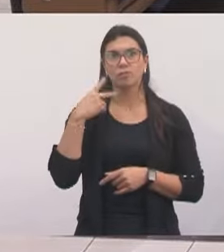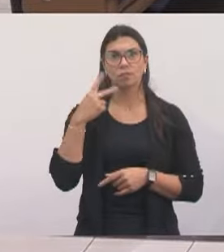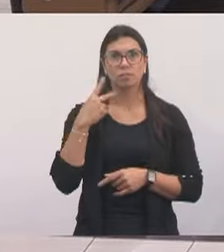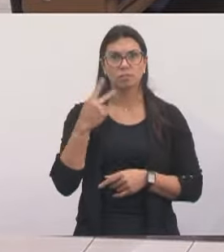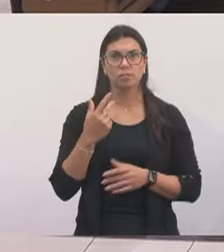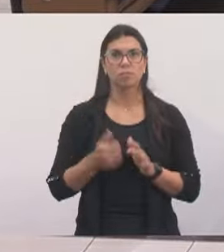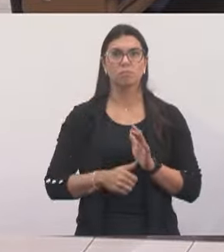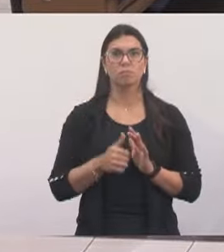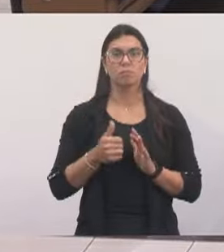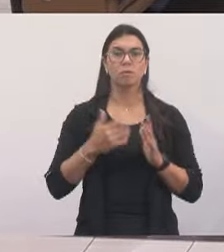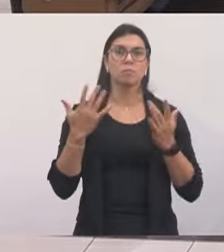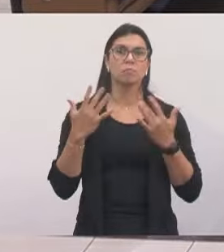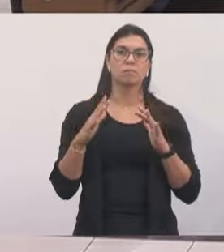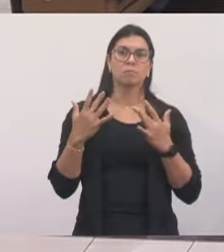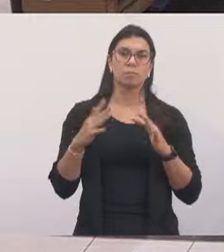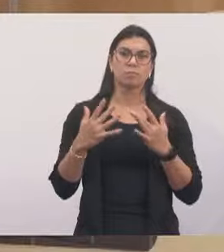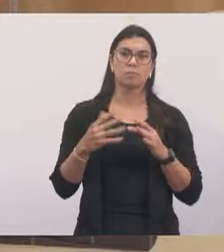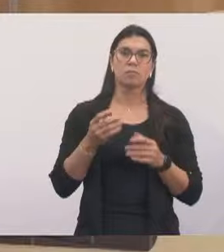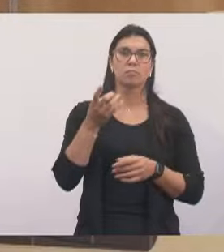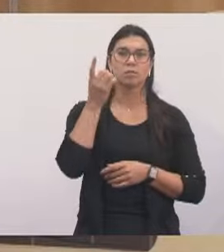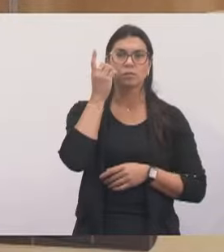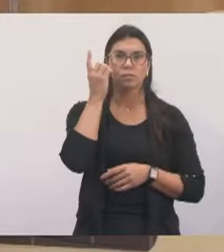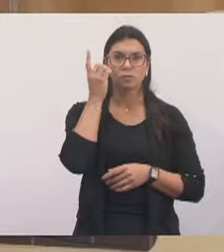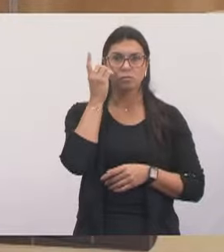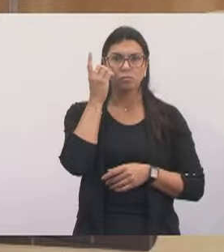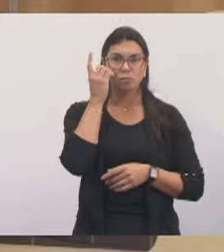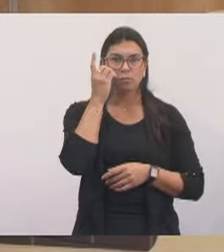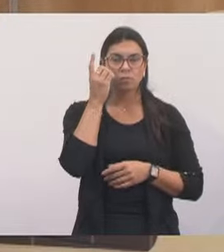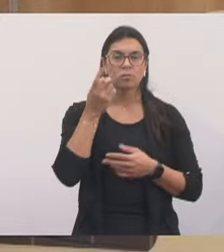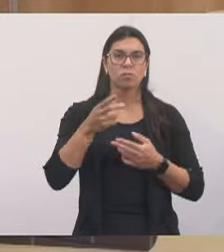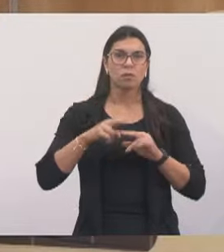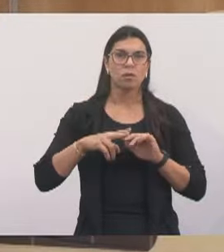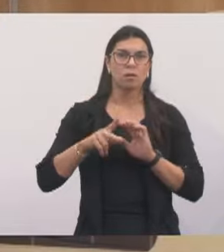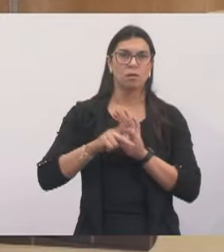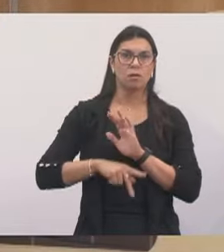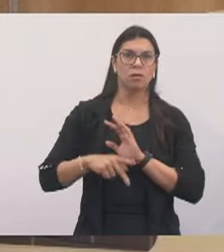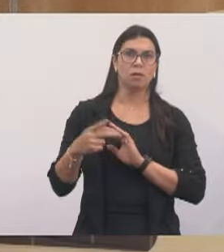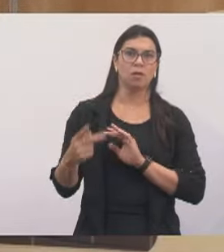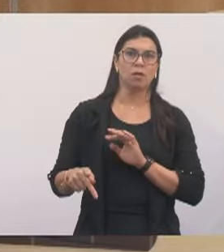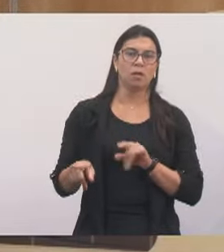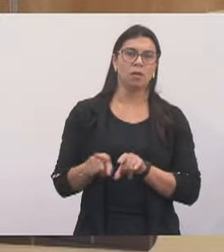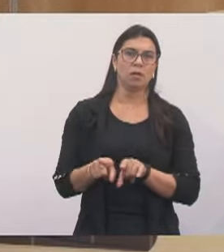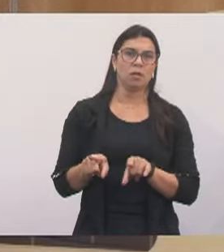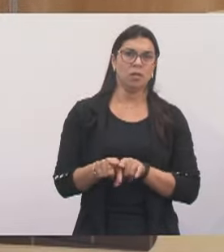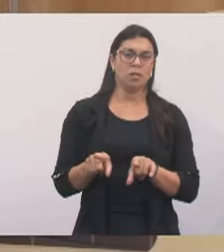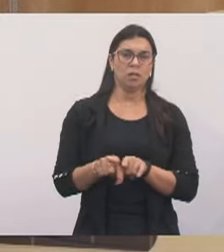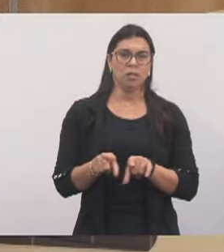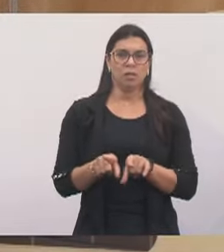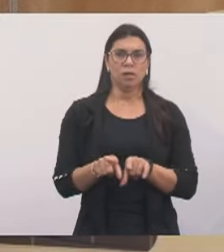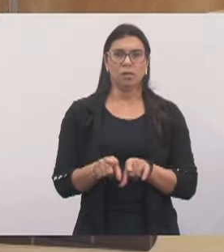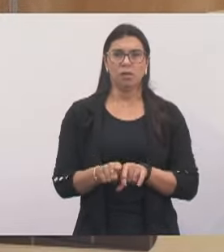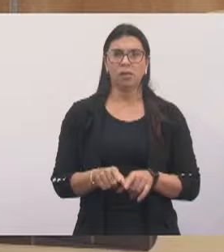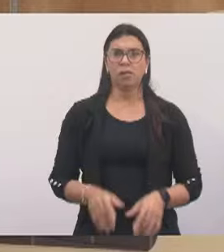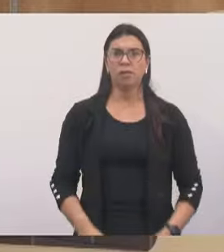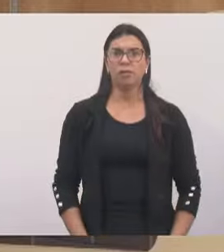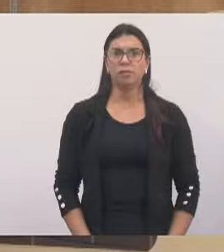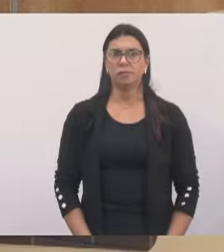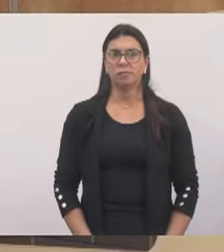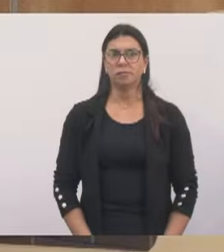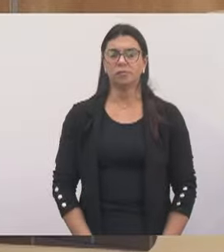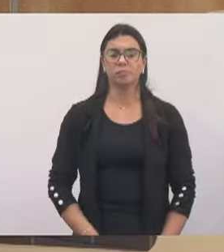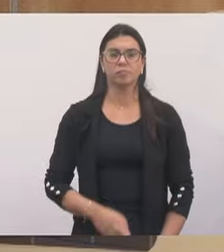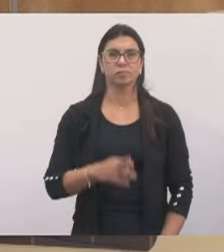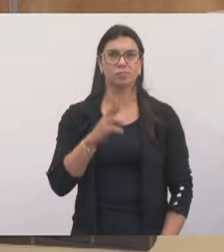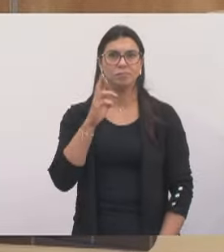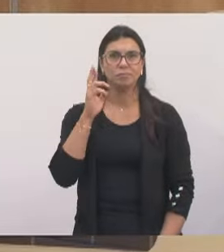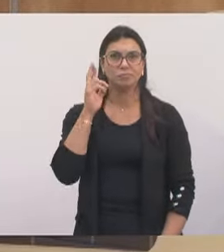Primeiro, parabenizando o Dude, também endossando aí as palavras do